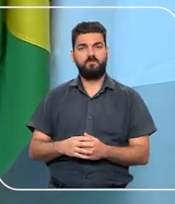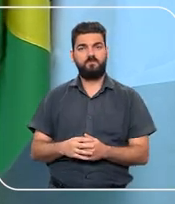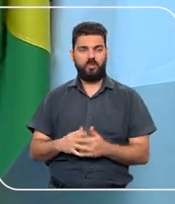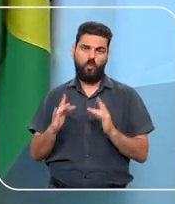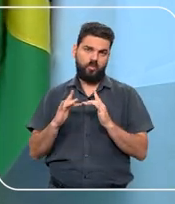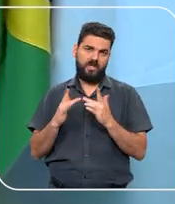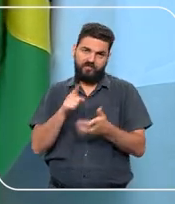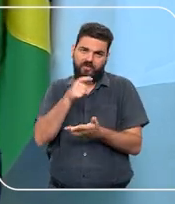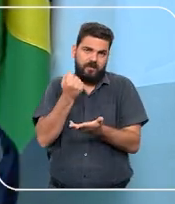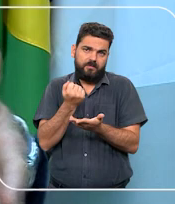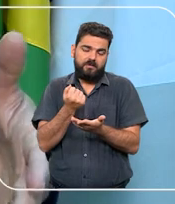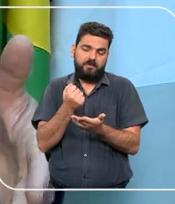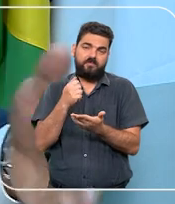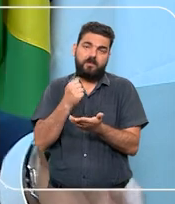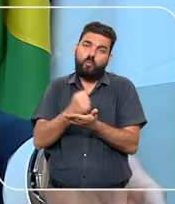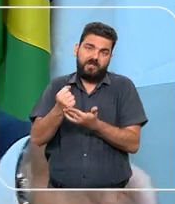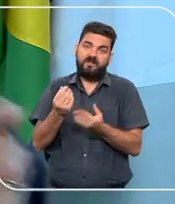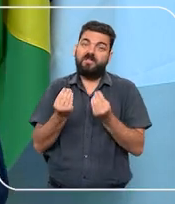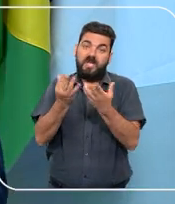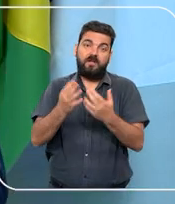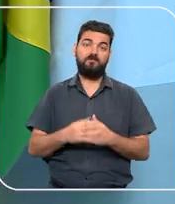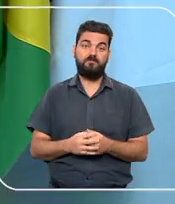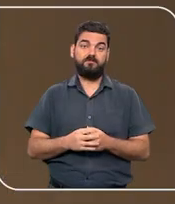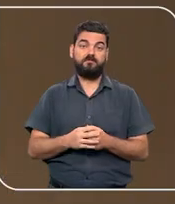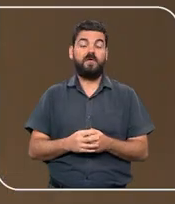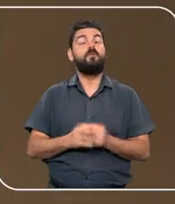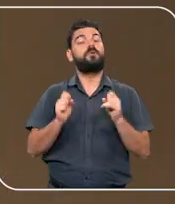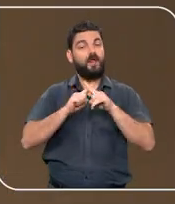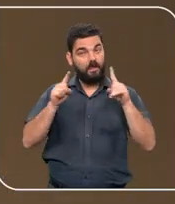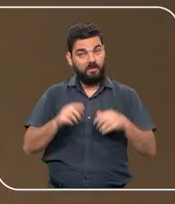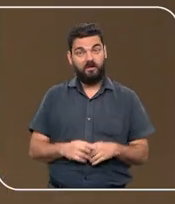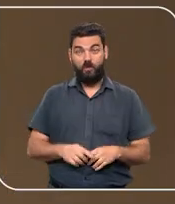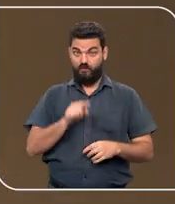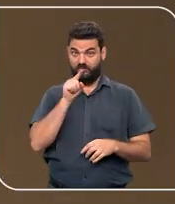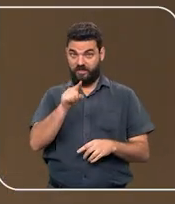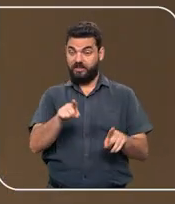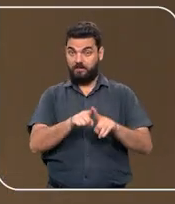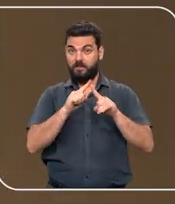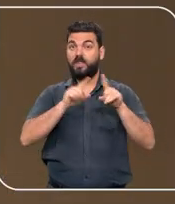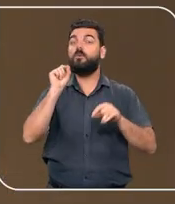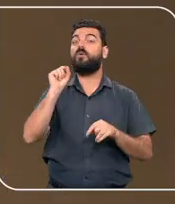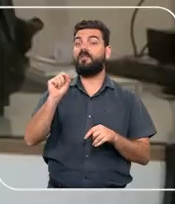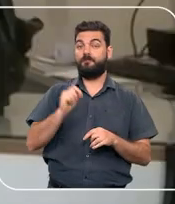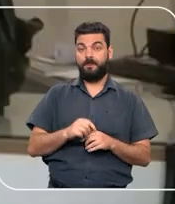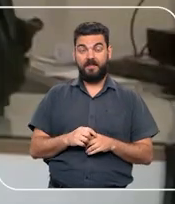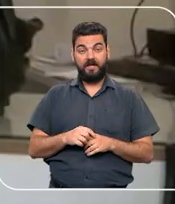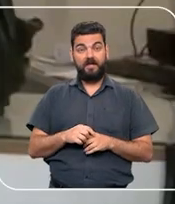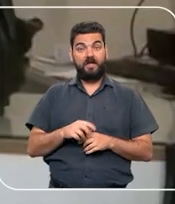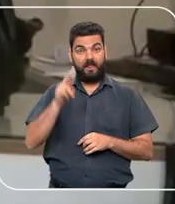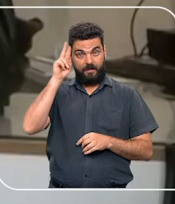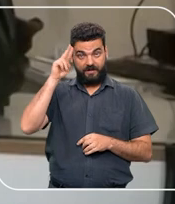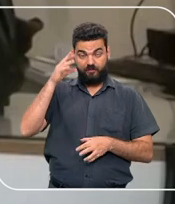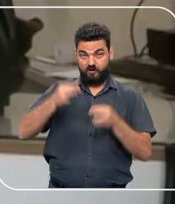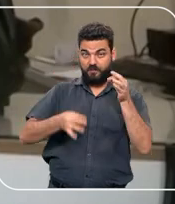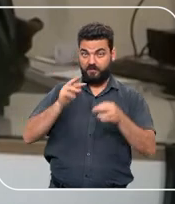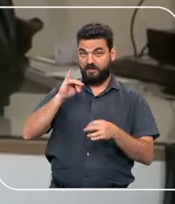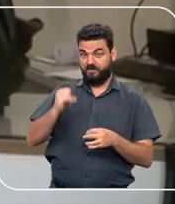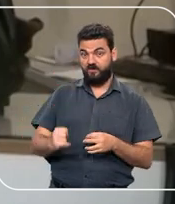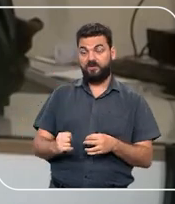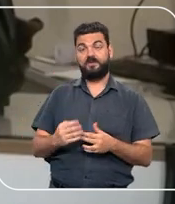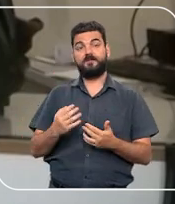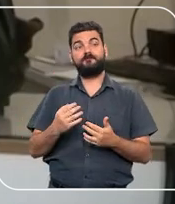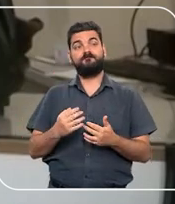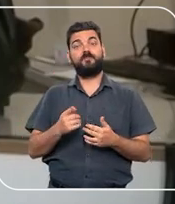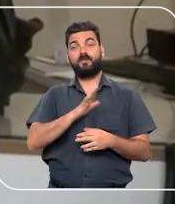documentos que comprova aquela relação de consumo com operador o consumidor também tem outra opção após o trânsito de julgado da